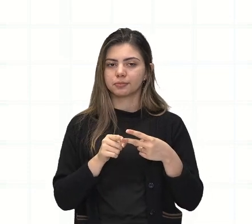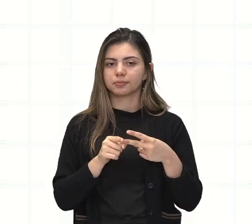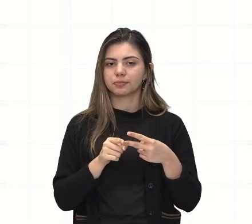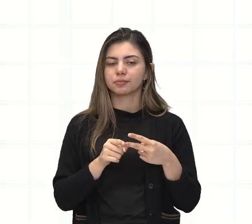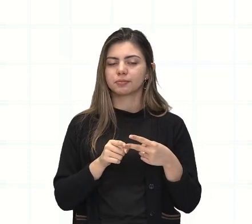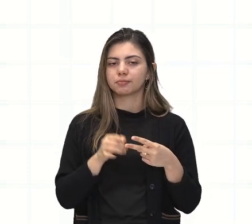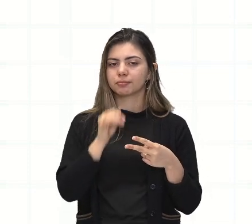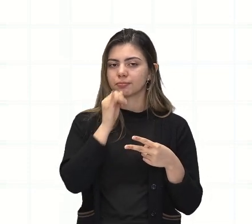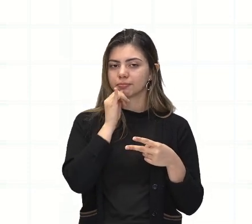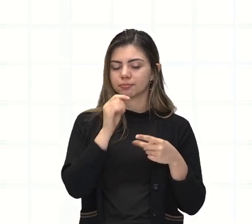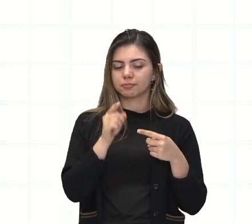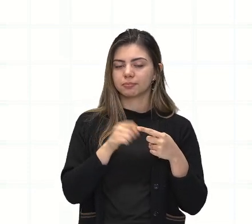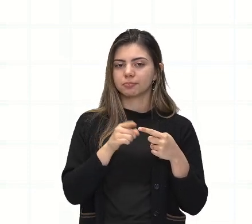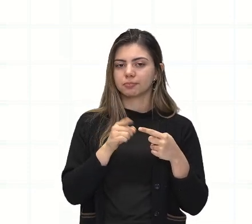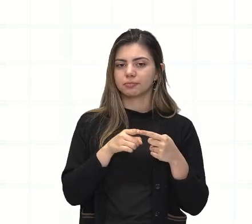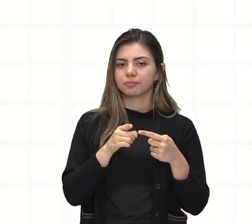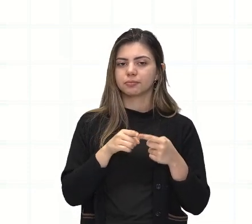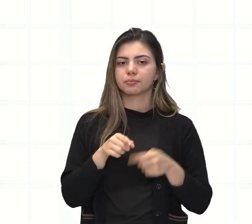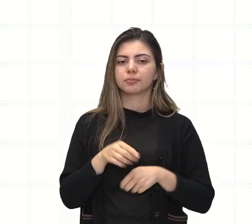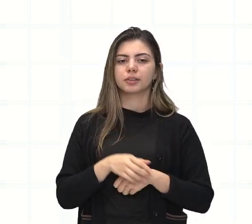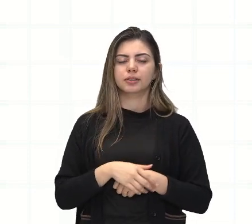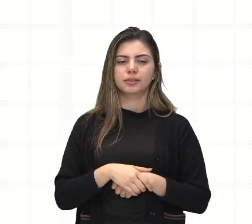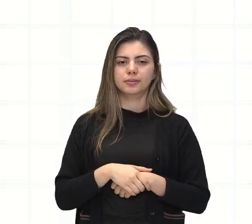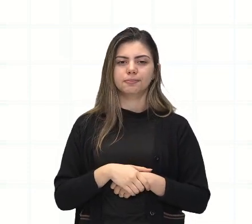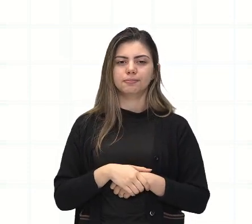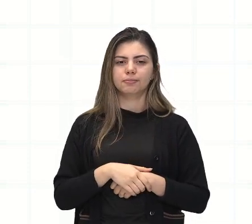O exemplo 1.